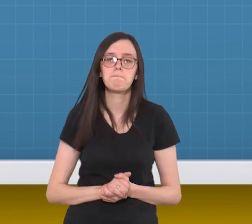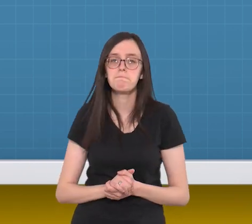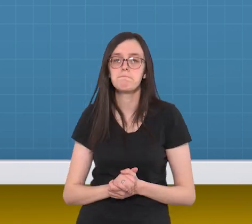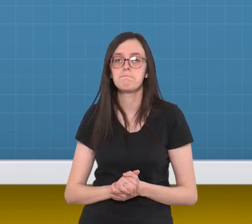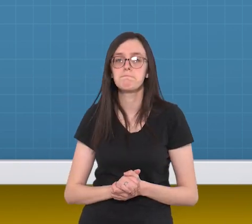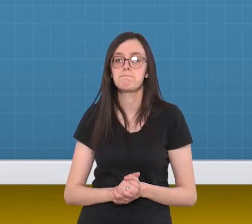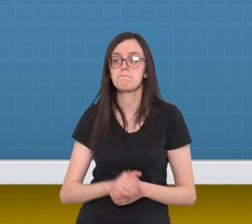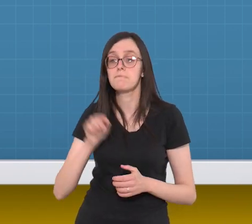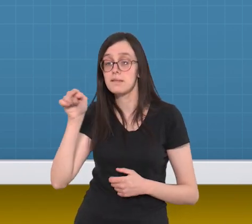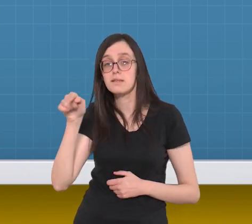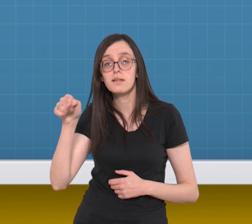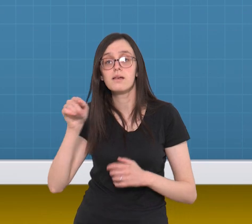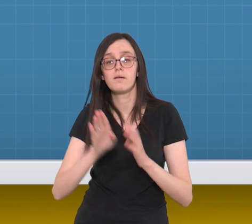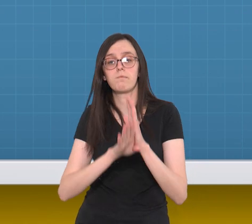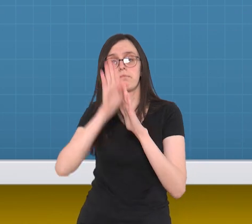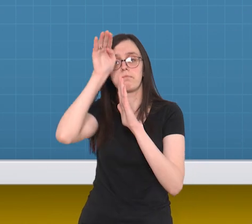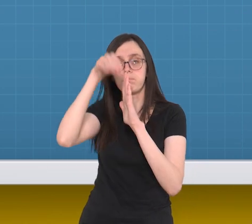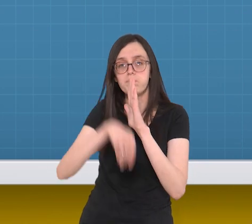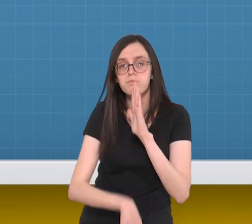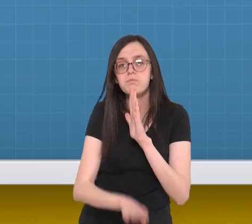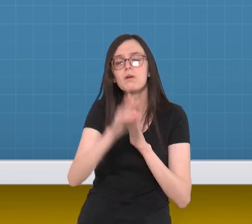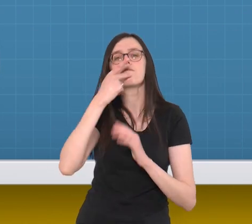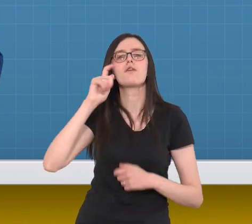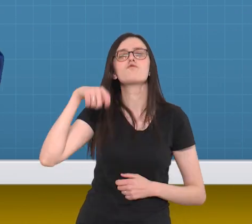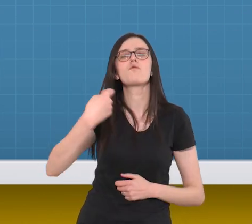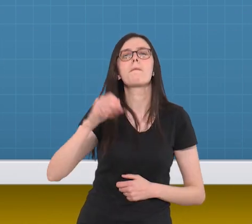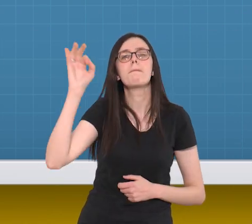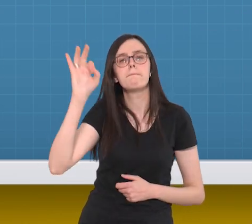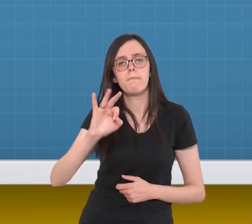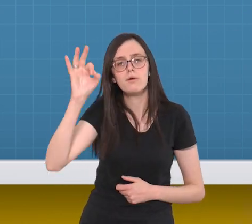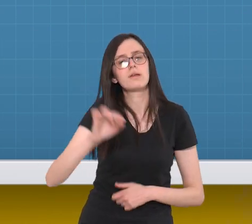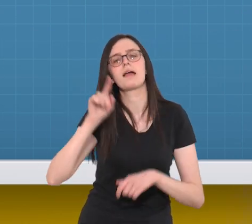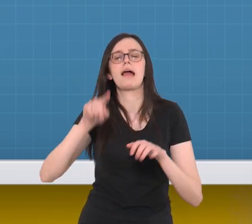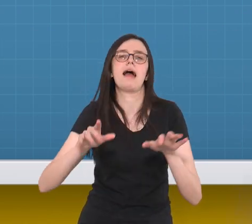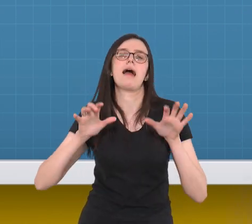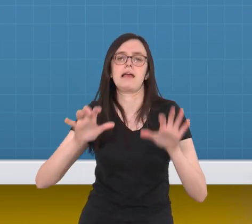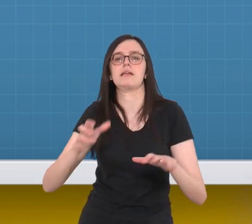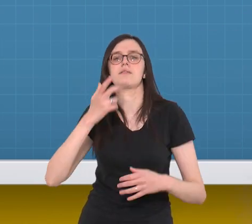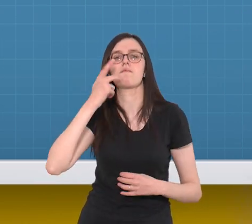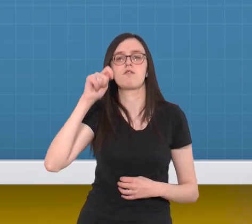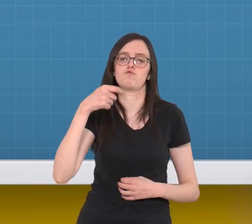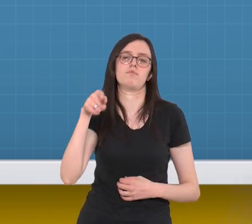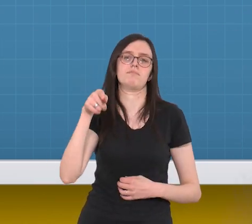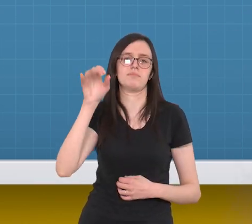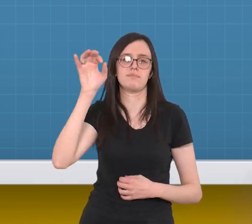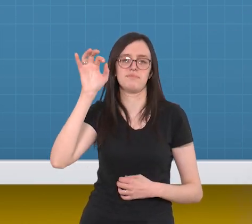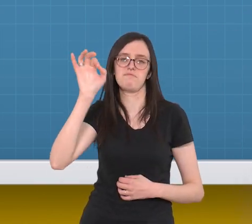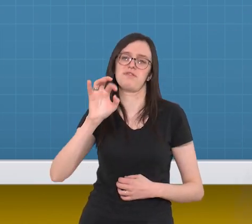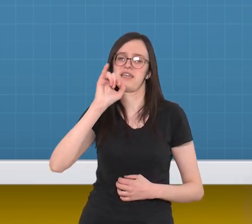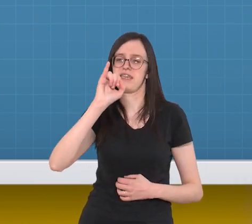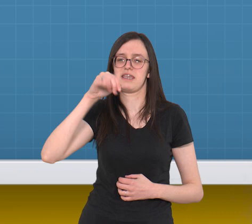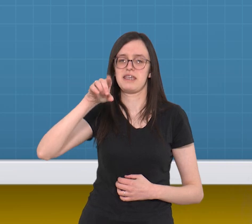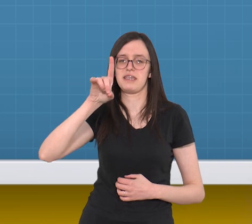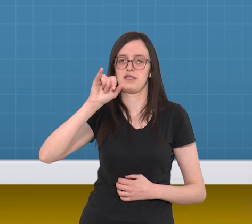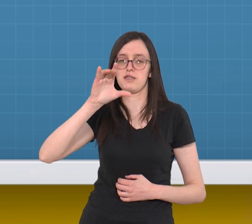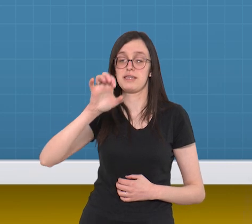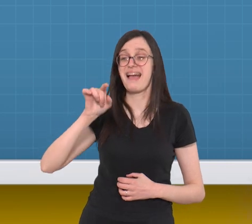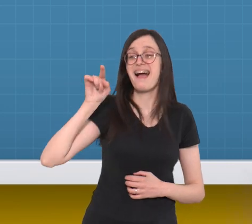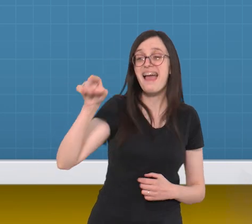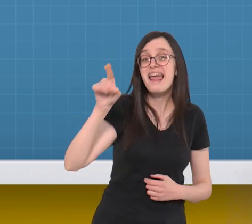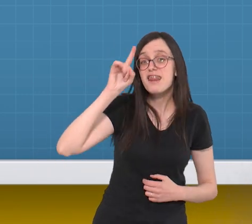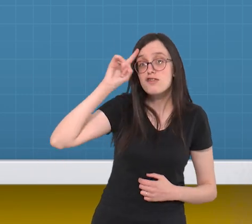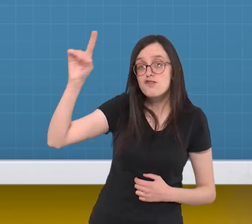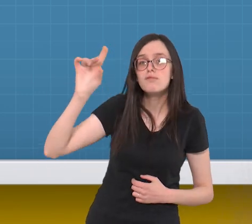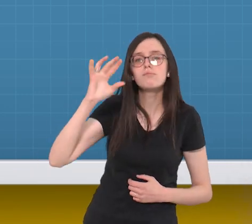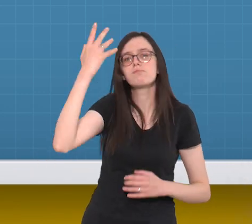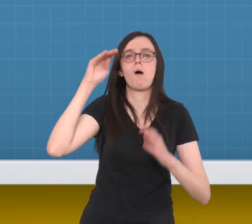esse índice, quando ele fala que abaixou e fala porcentagem, é exatamente em relação a esse índice. Ou seja, naquele dia houve